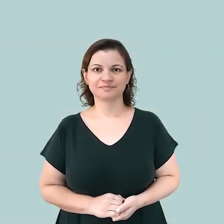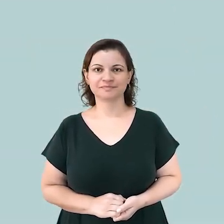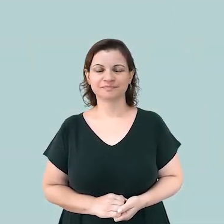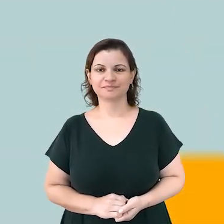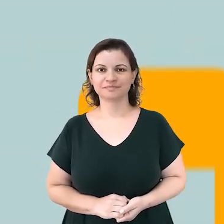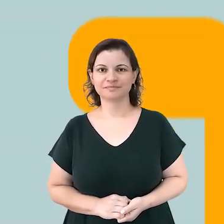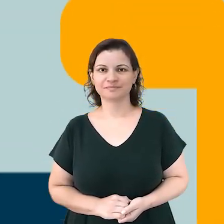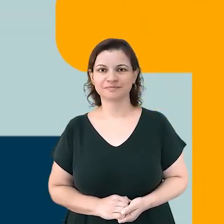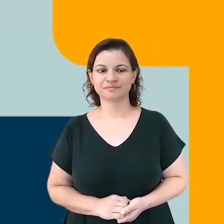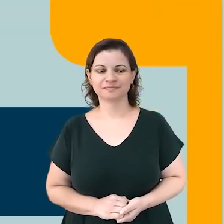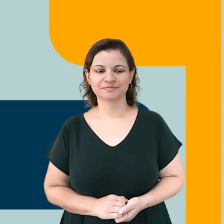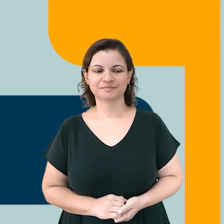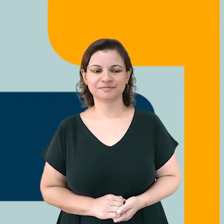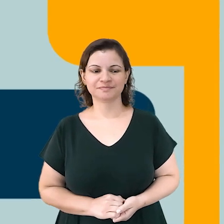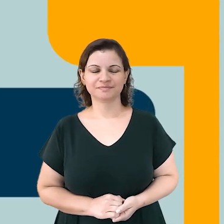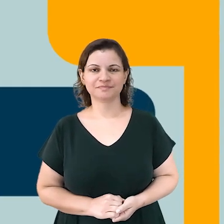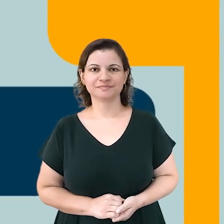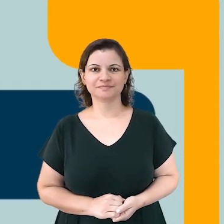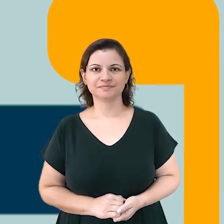Música